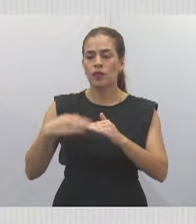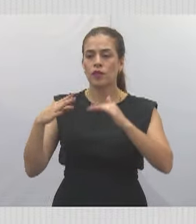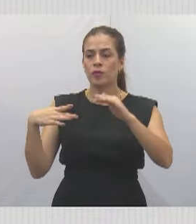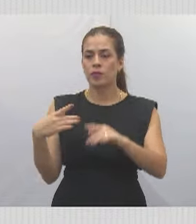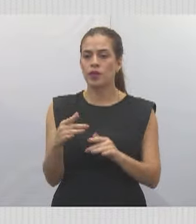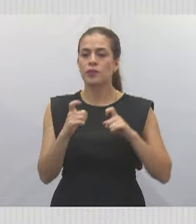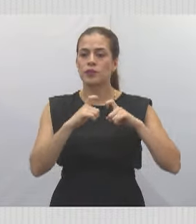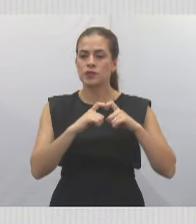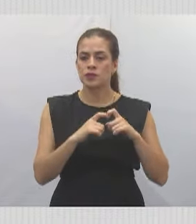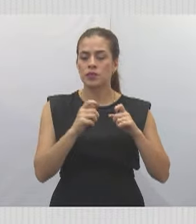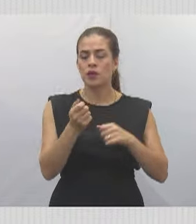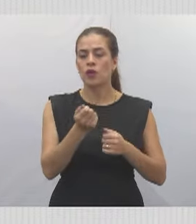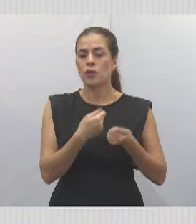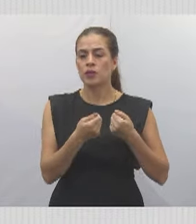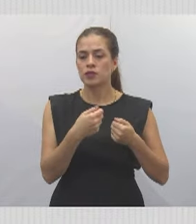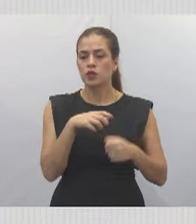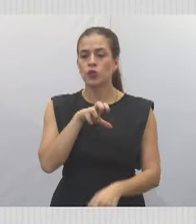gestão e operacionalização do SIM.